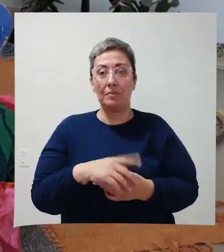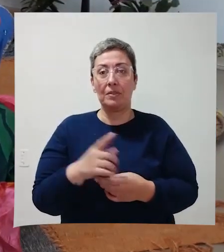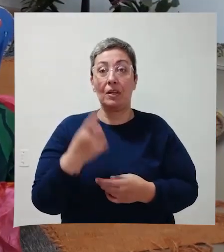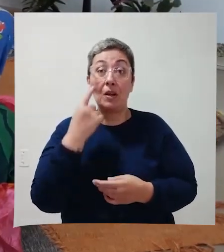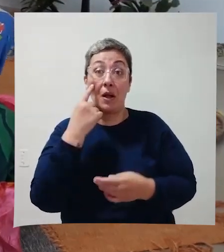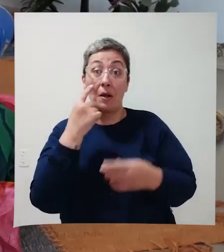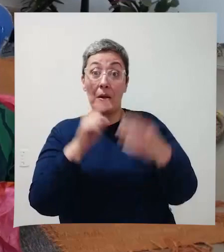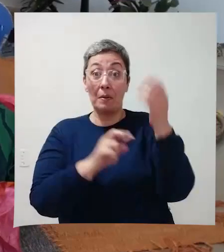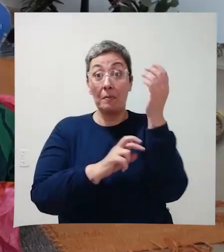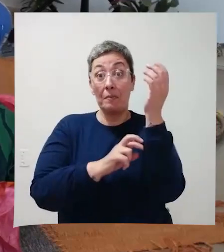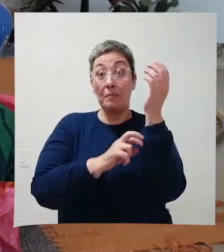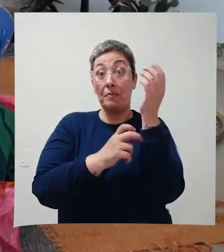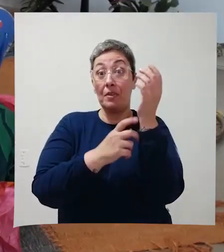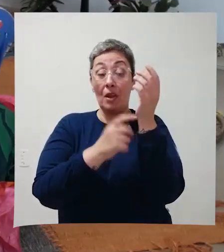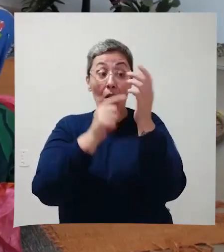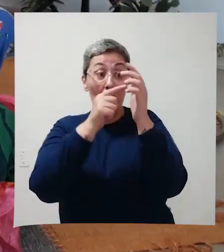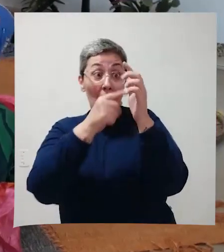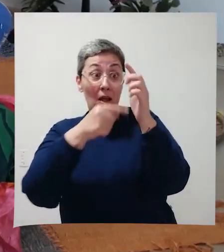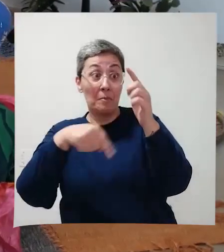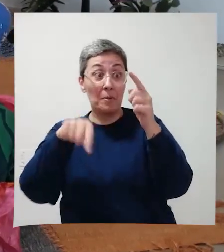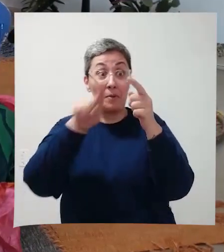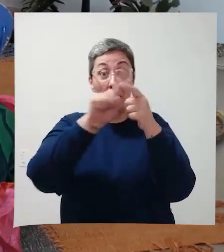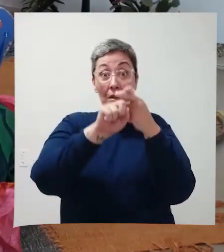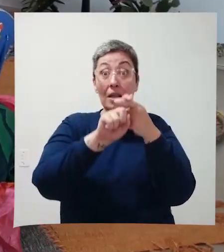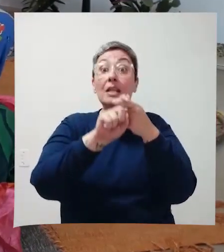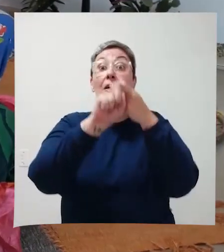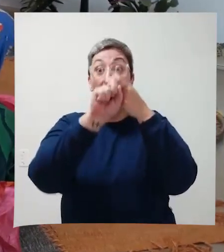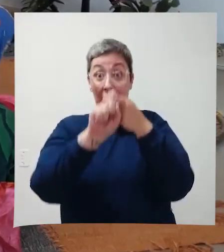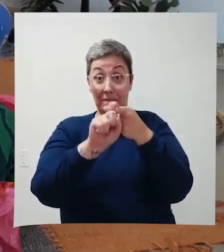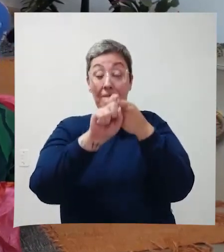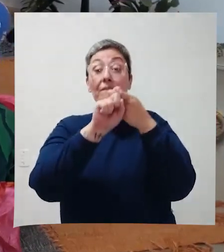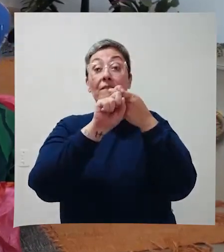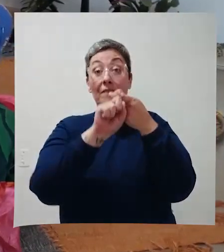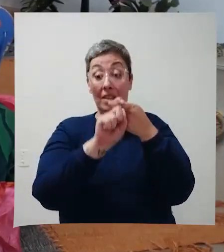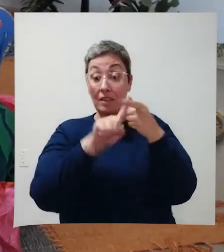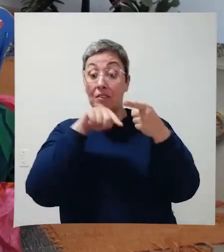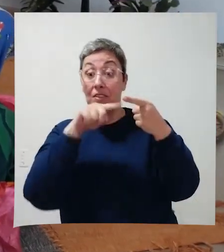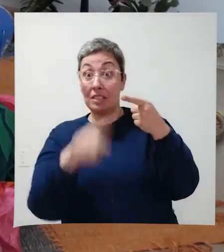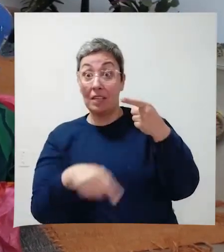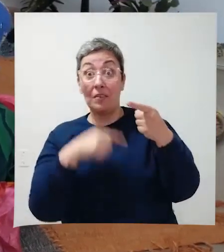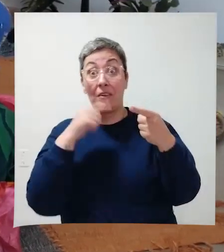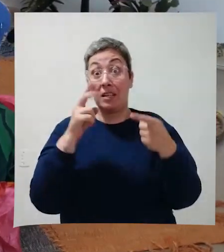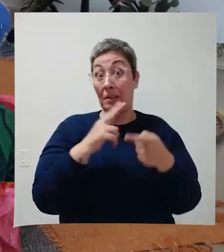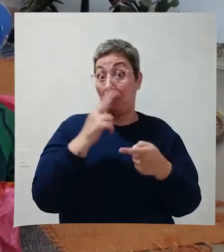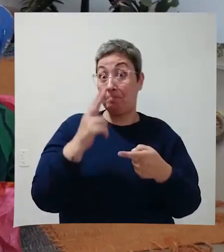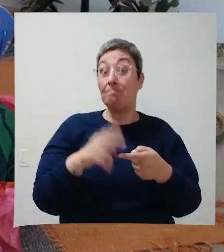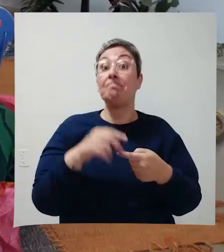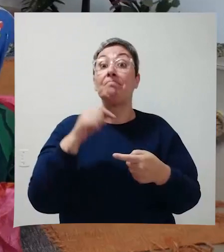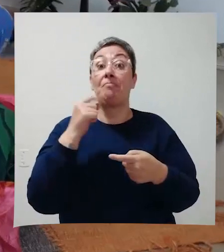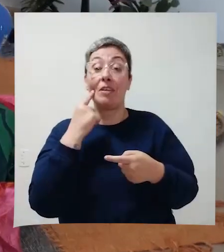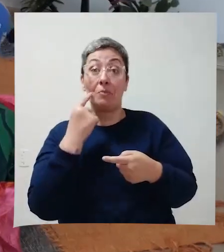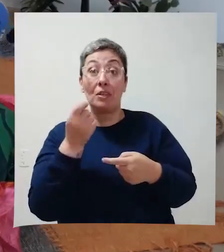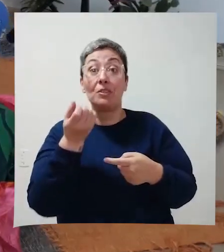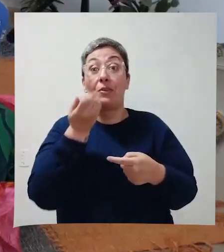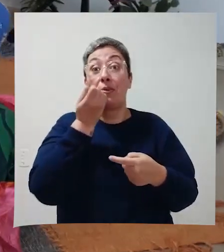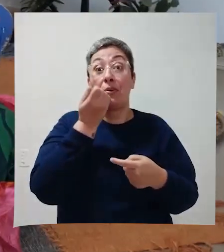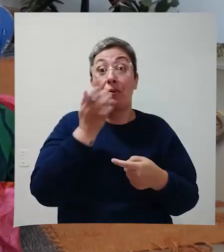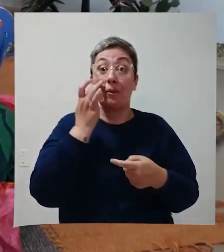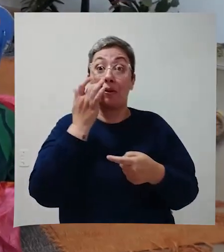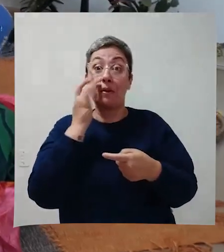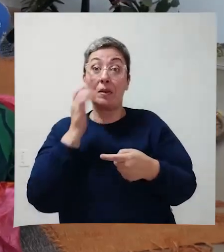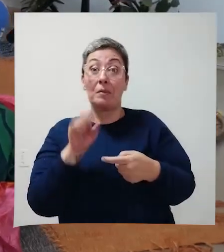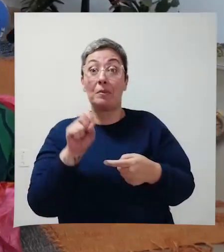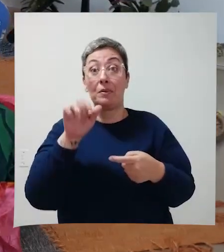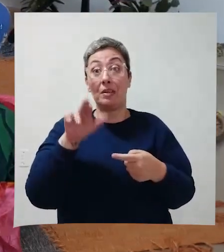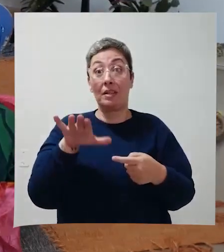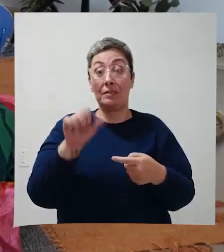2, 3. Olha o camaleão, olha o rabo dele, segura esse nego, senão ele cai. O cachimbo era